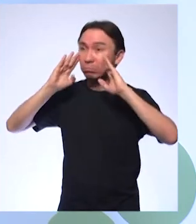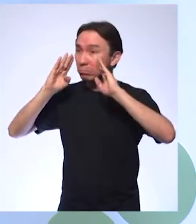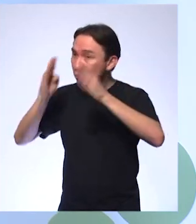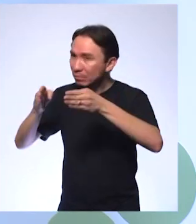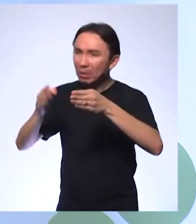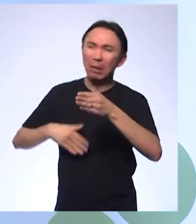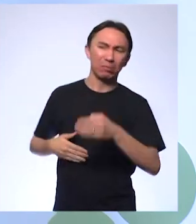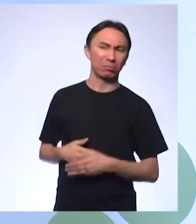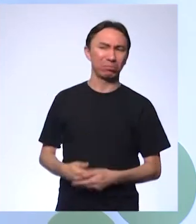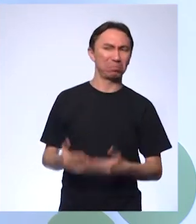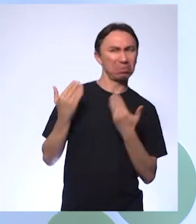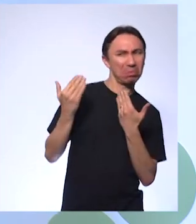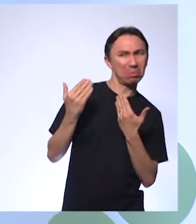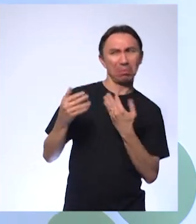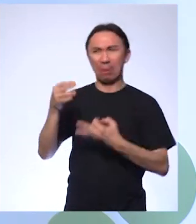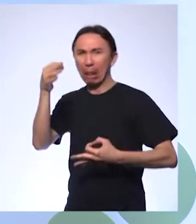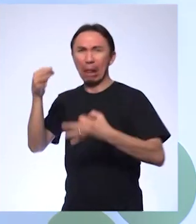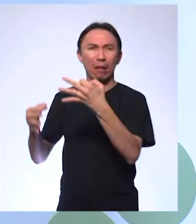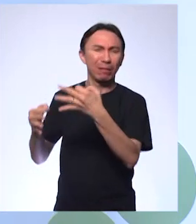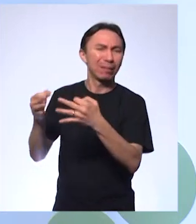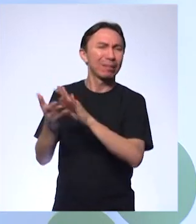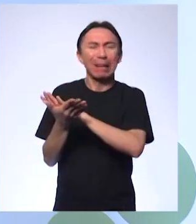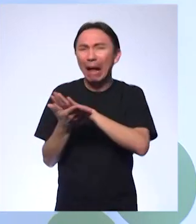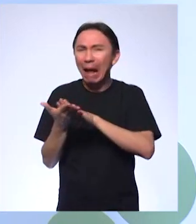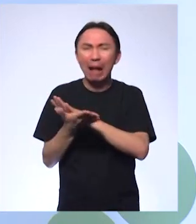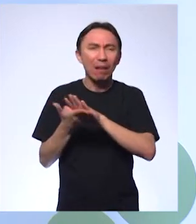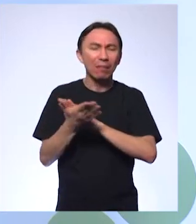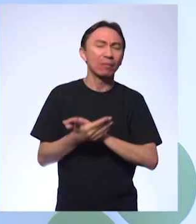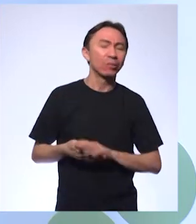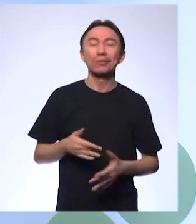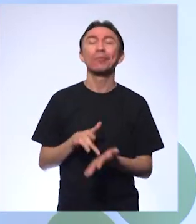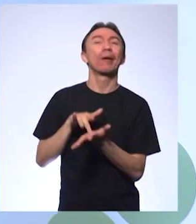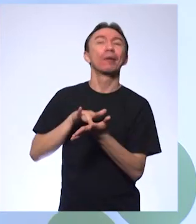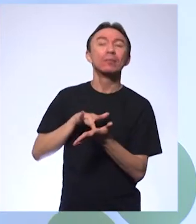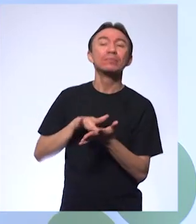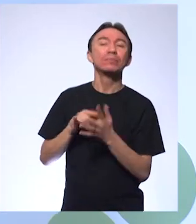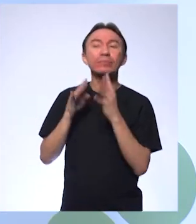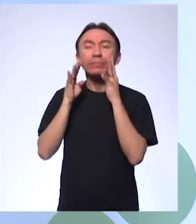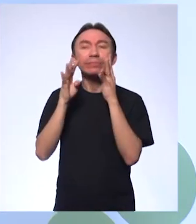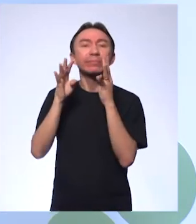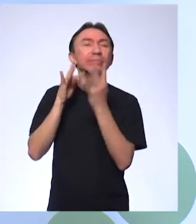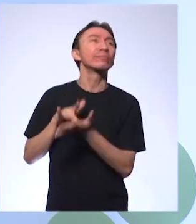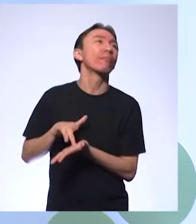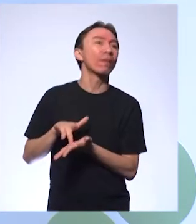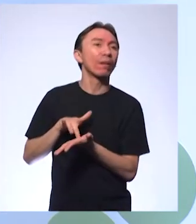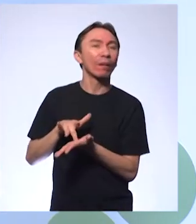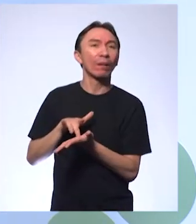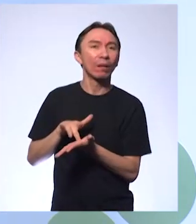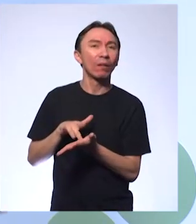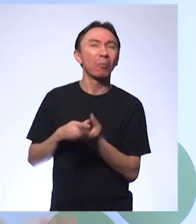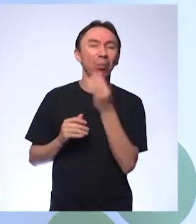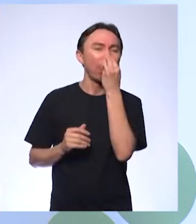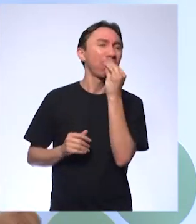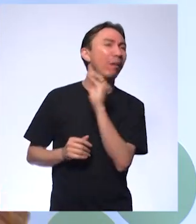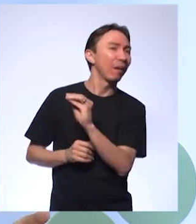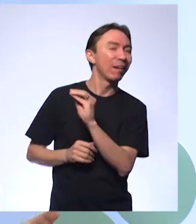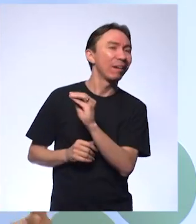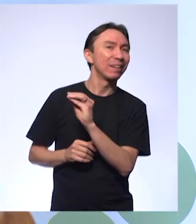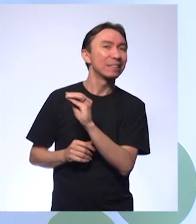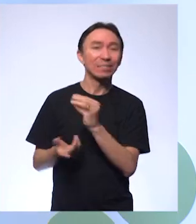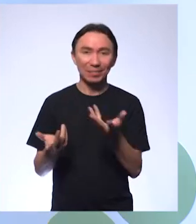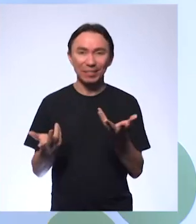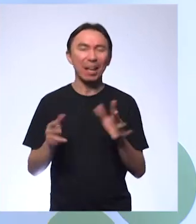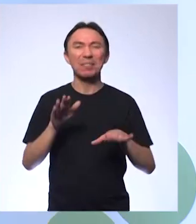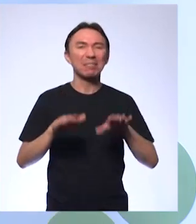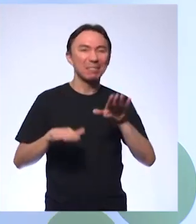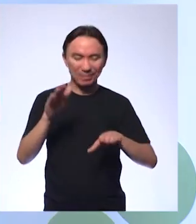julgamentos. Não é a gente fingir que está escutando o outro, né, ignorando. Eu estava até comentando aqui com a Sara que o corpo fala. Às